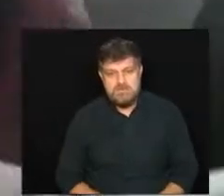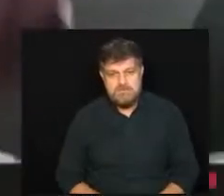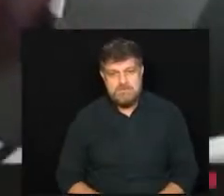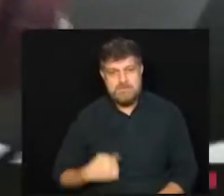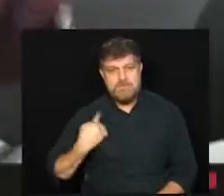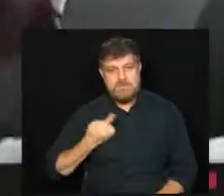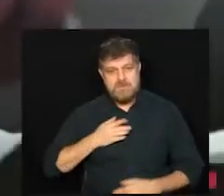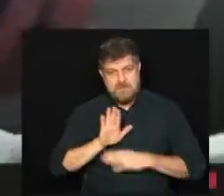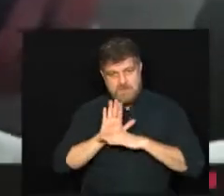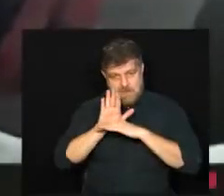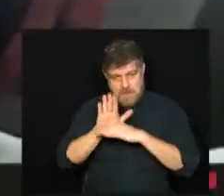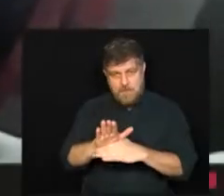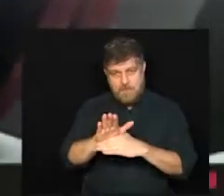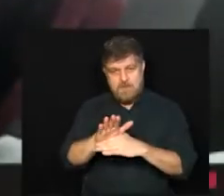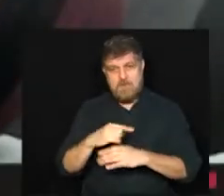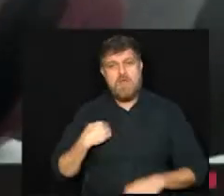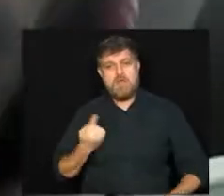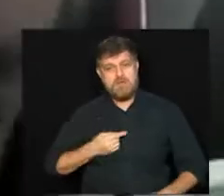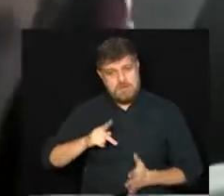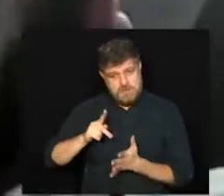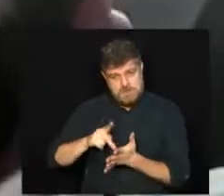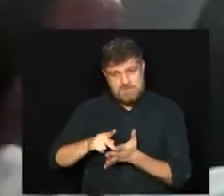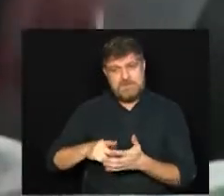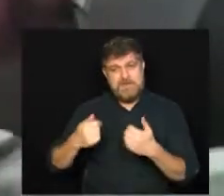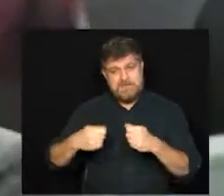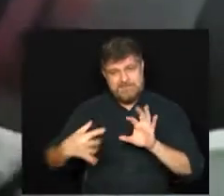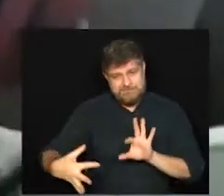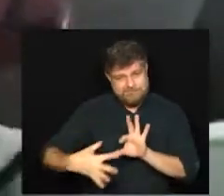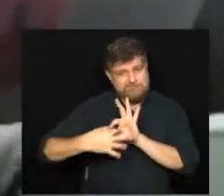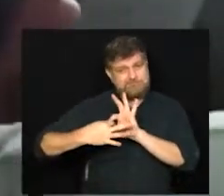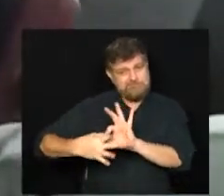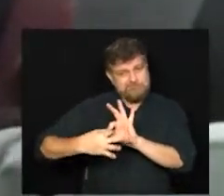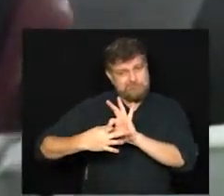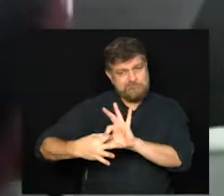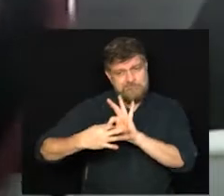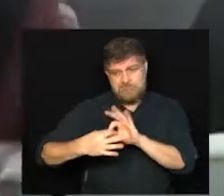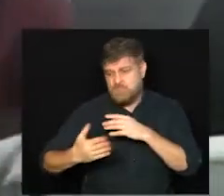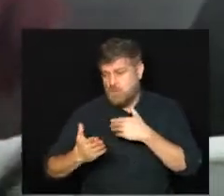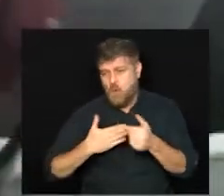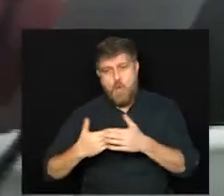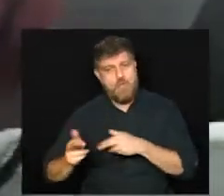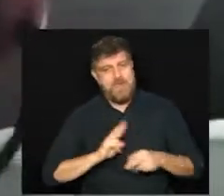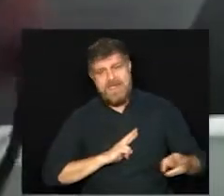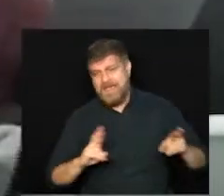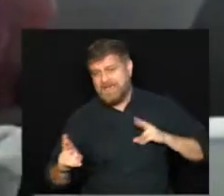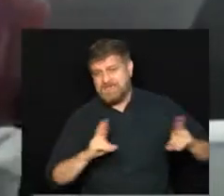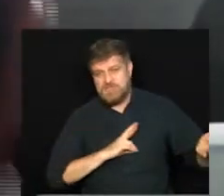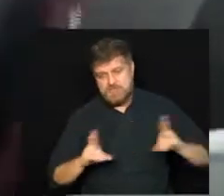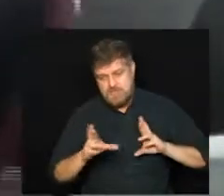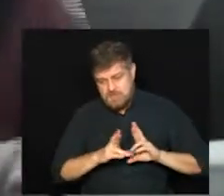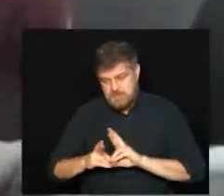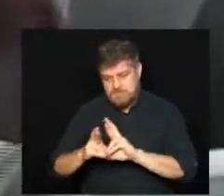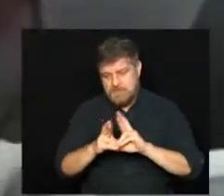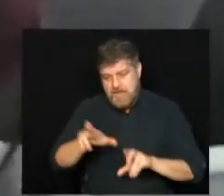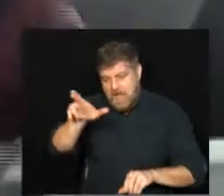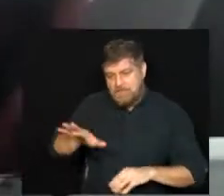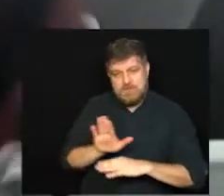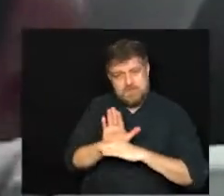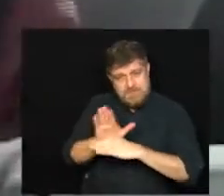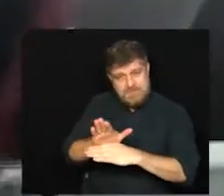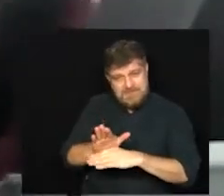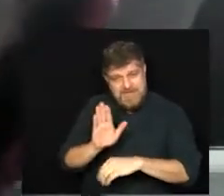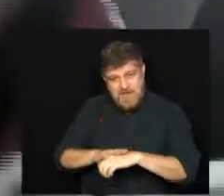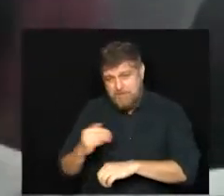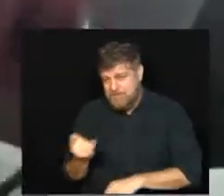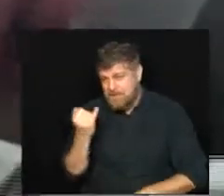a gente realmente precisa estar junto, independente de religião. Fazer o bem ao próximo é o que vale. Não